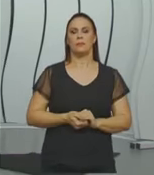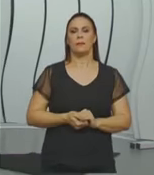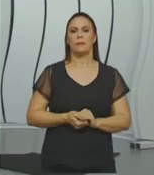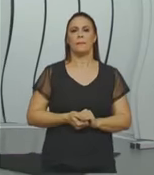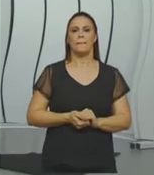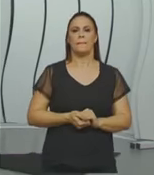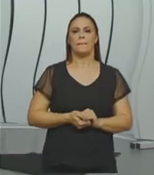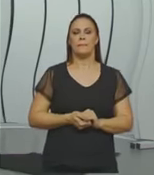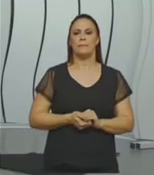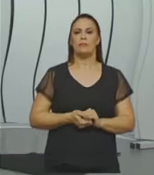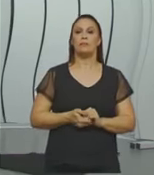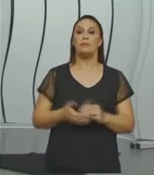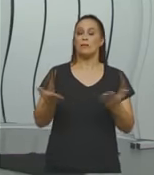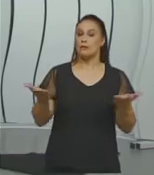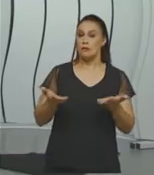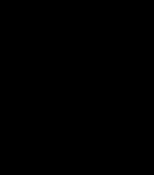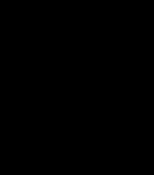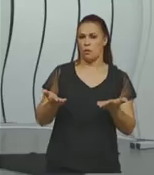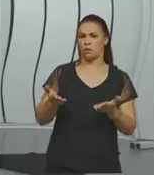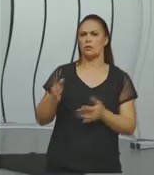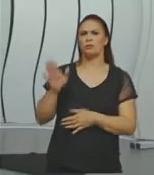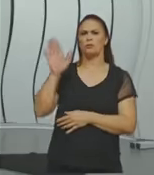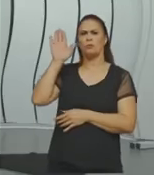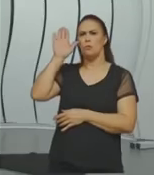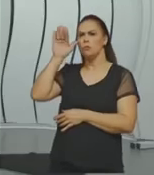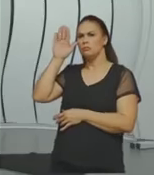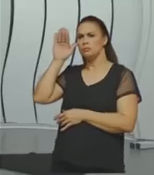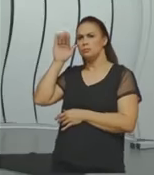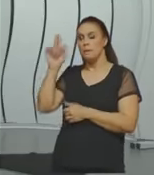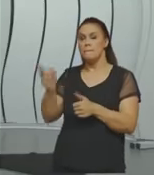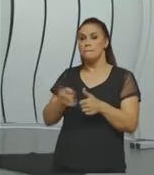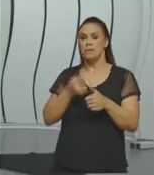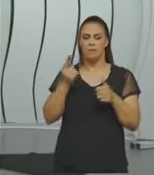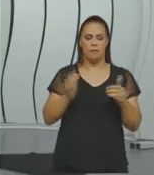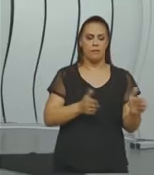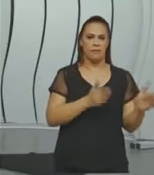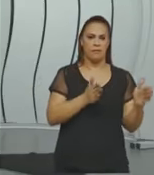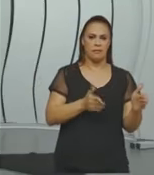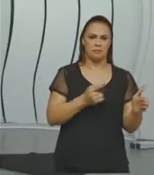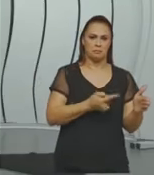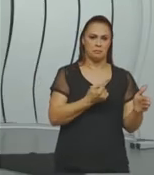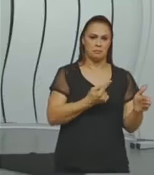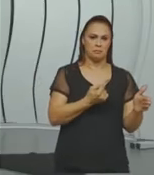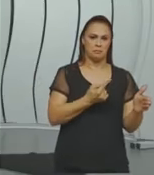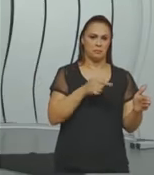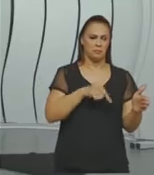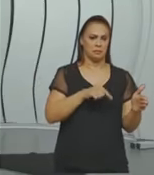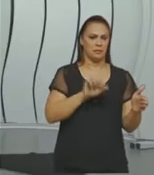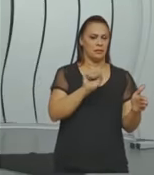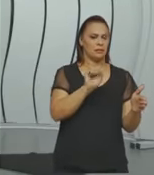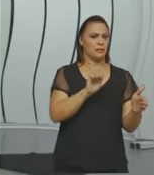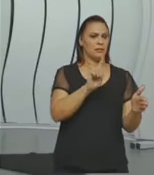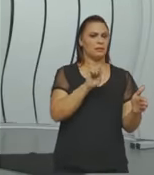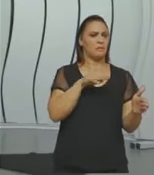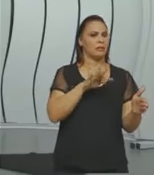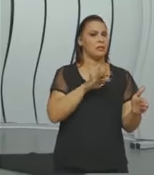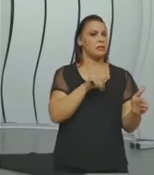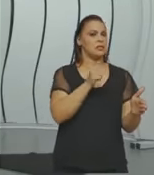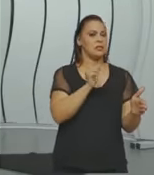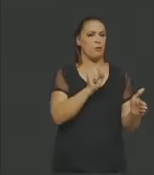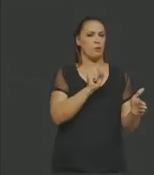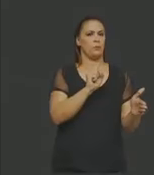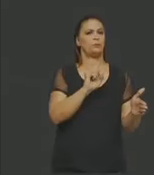Vamos ver aqui então a primeira fase, que é a segmentação ou clivagem. Como que ela vai